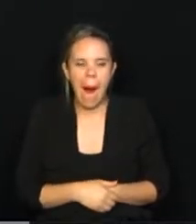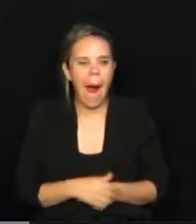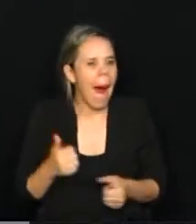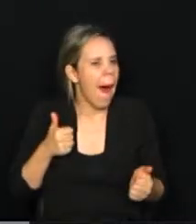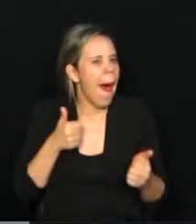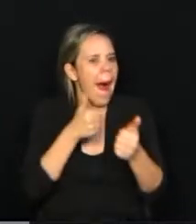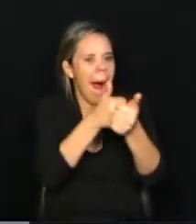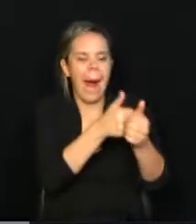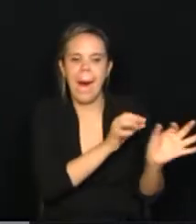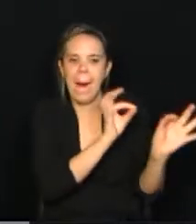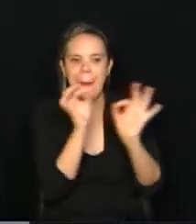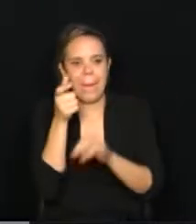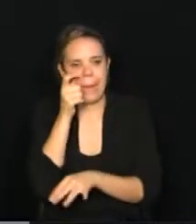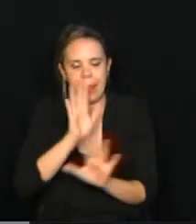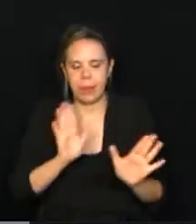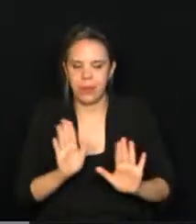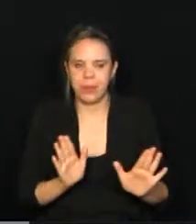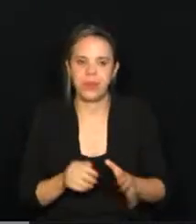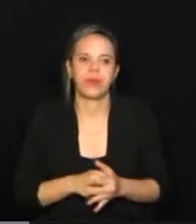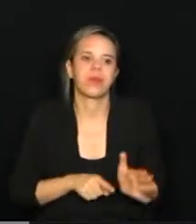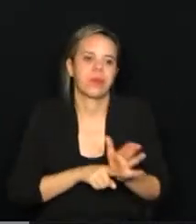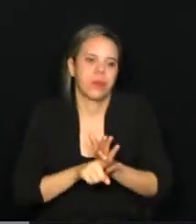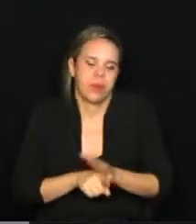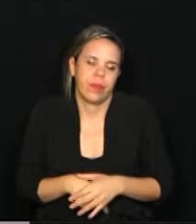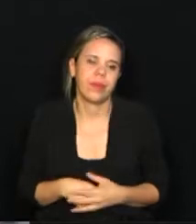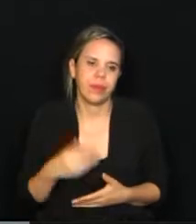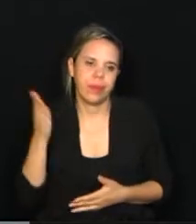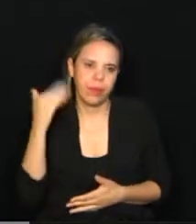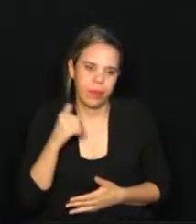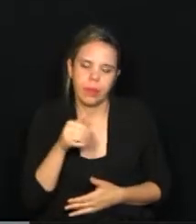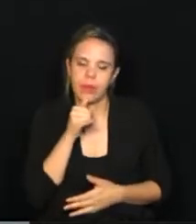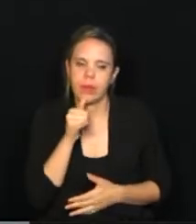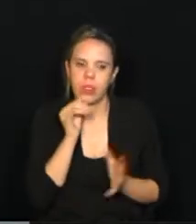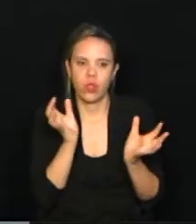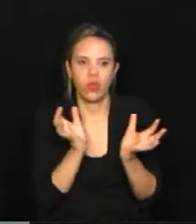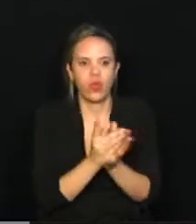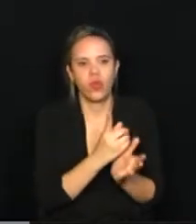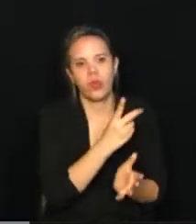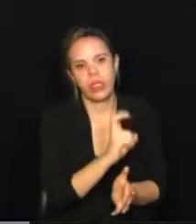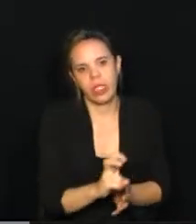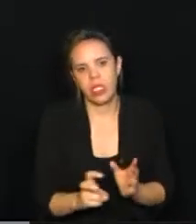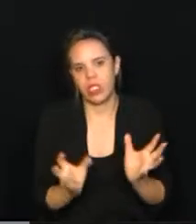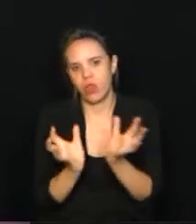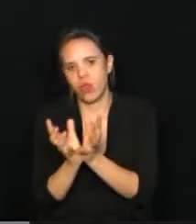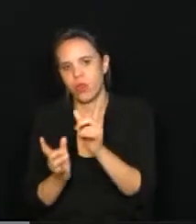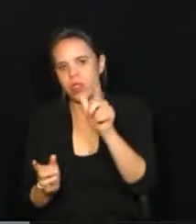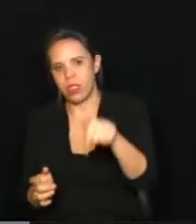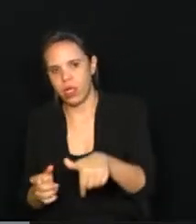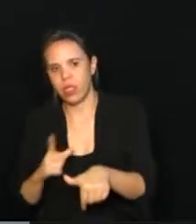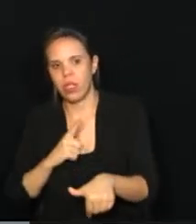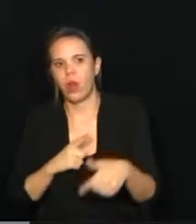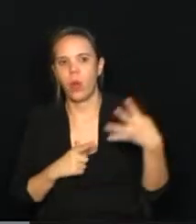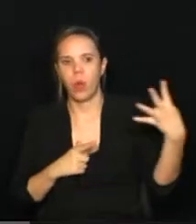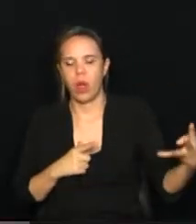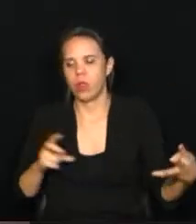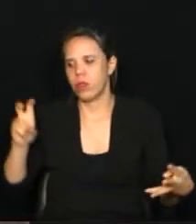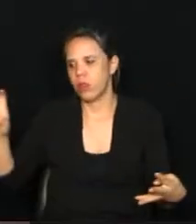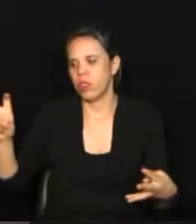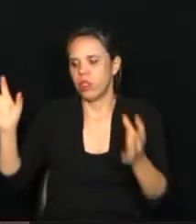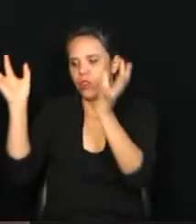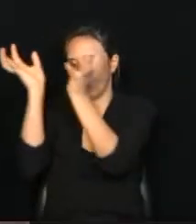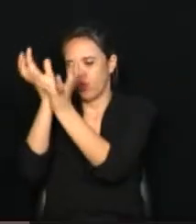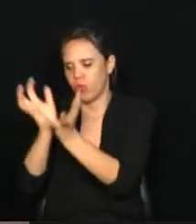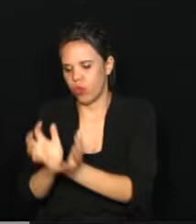acompanho muito, mas eu sei que sub-15, 17, você olha, tem 4, 5 times, e